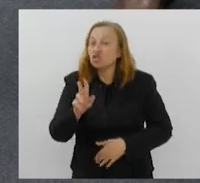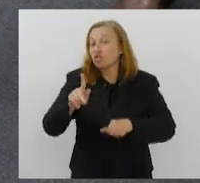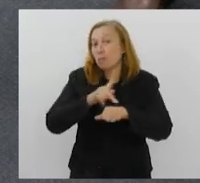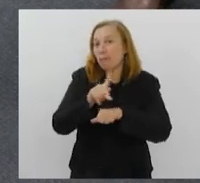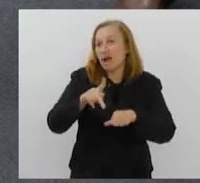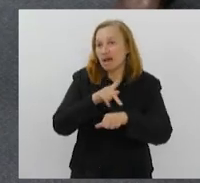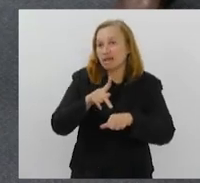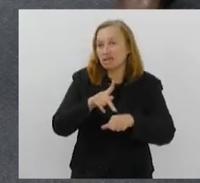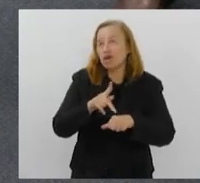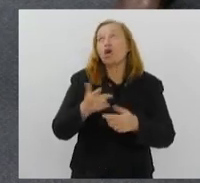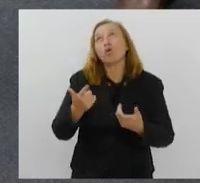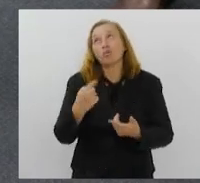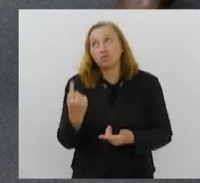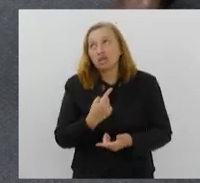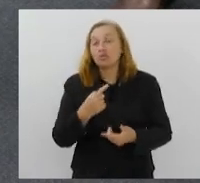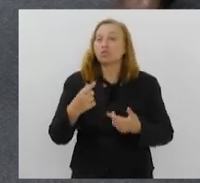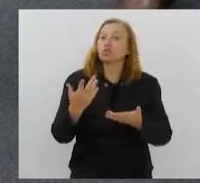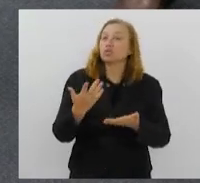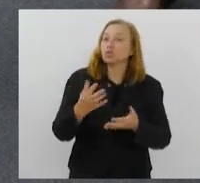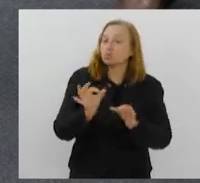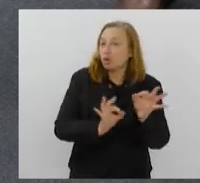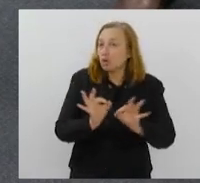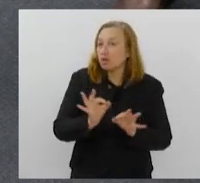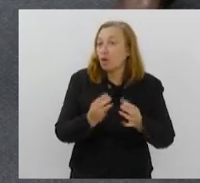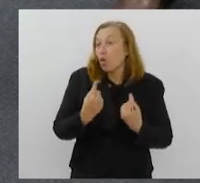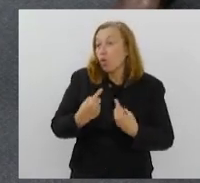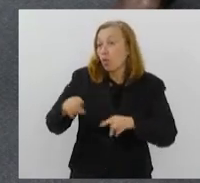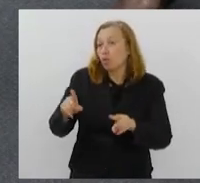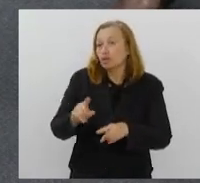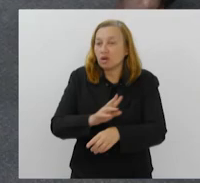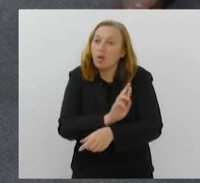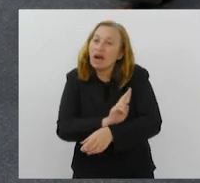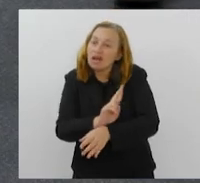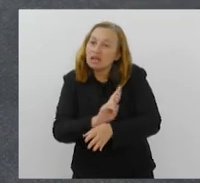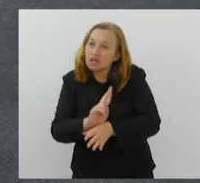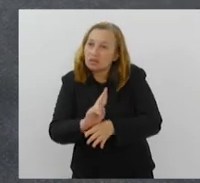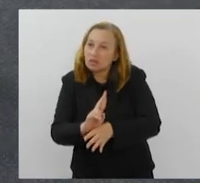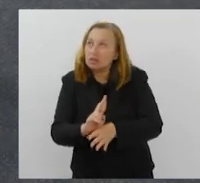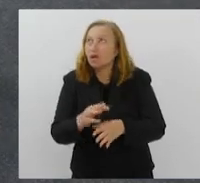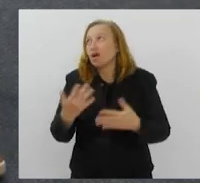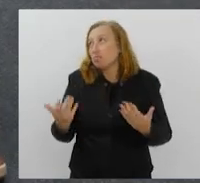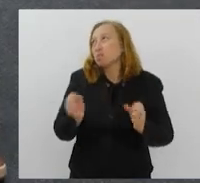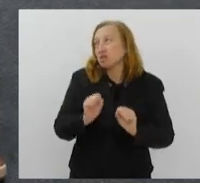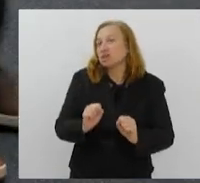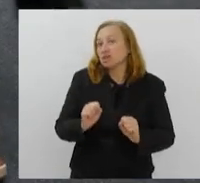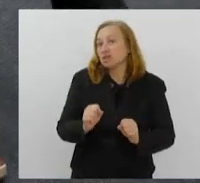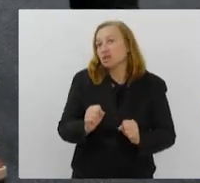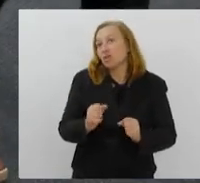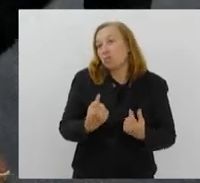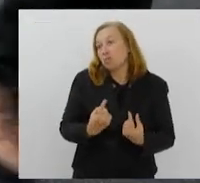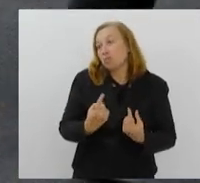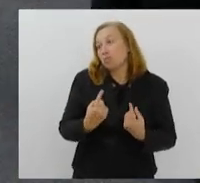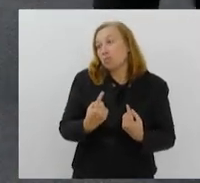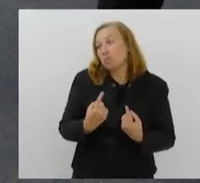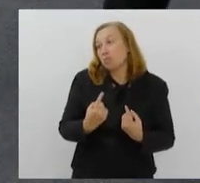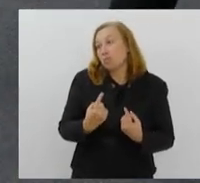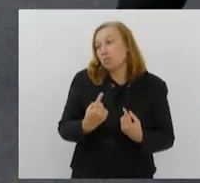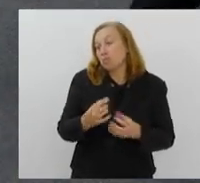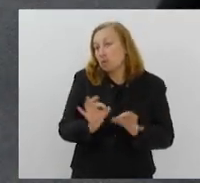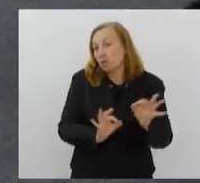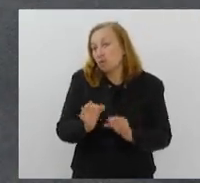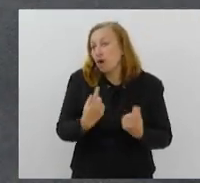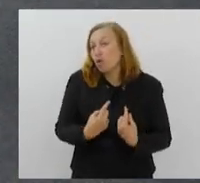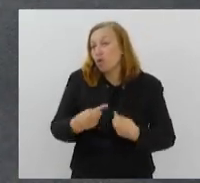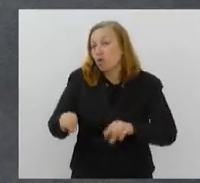programas contra o racismo, o certo seria um programa contra o antissemitismo, de proteção à comunidade. Eu quero dizer